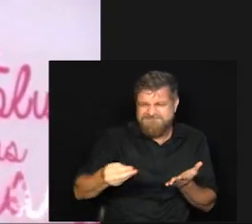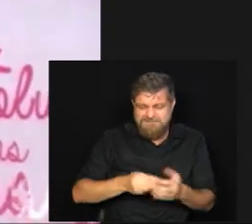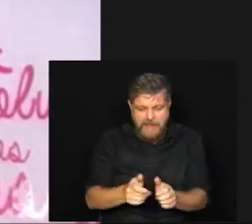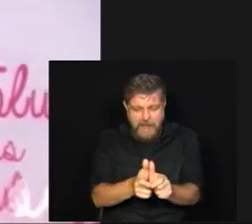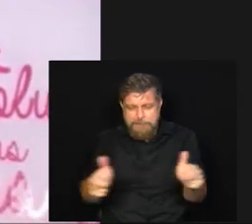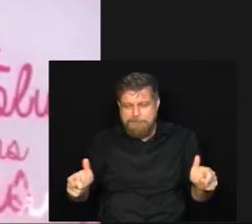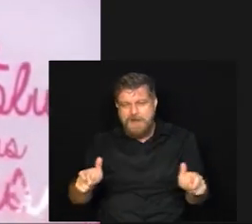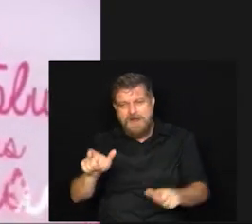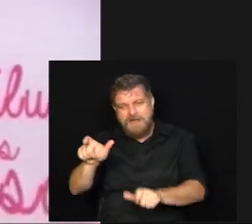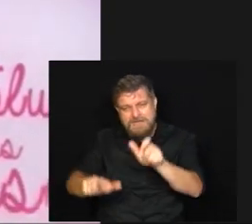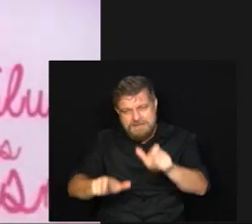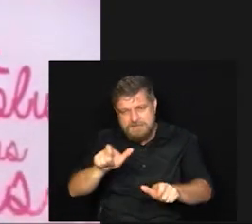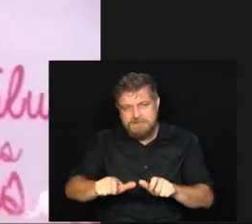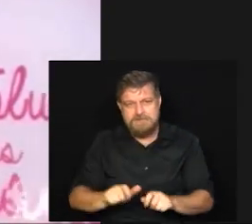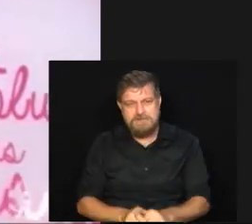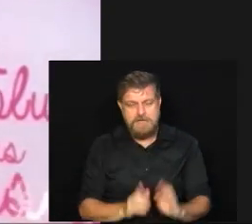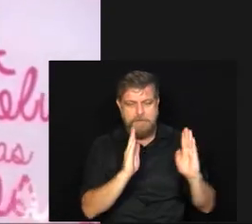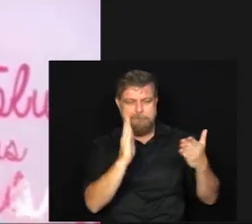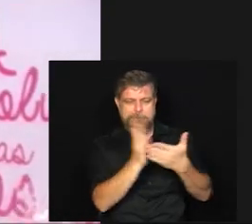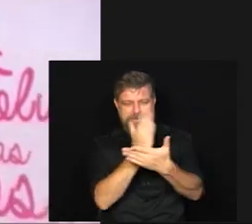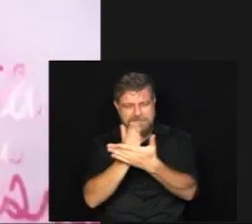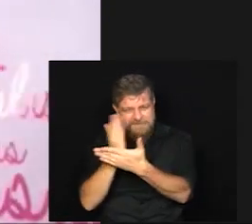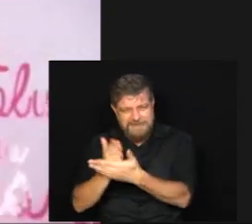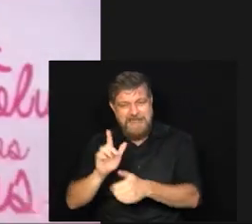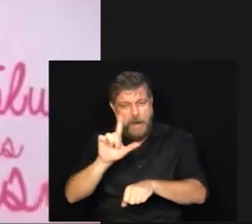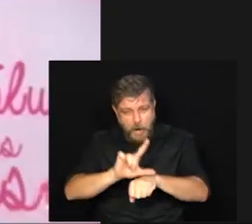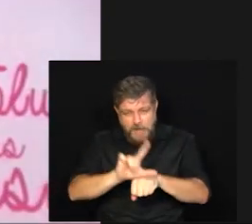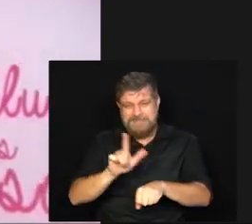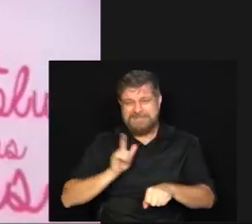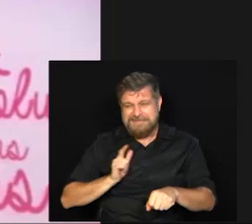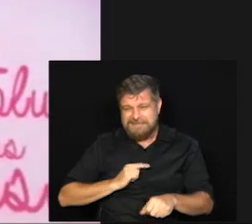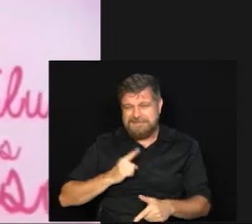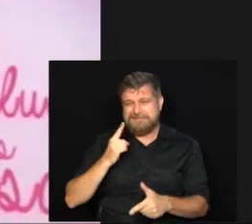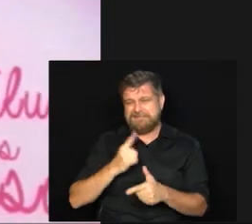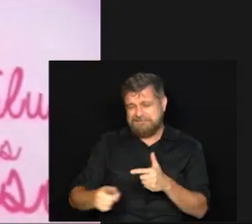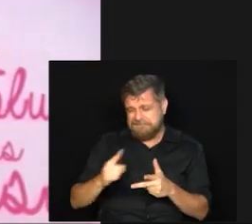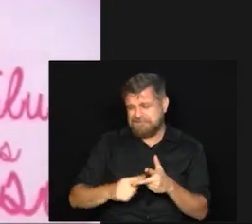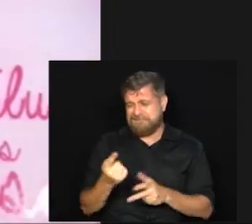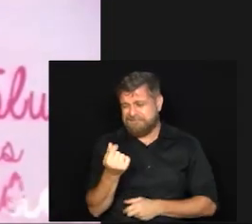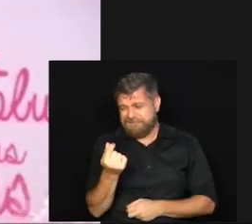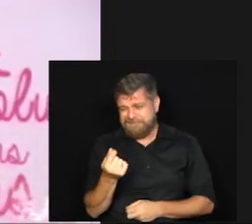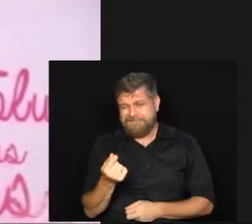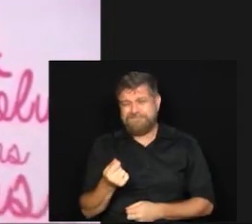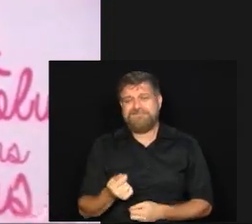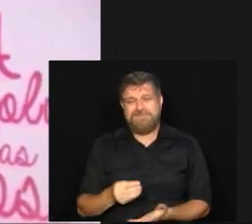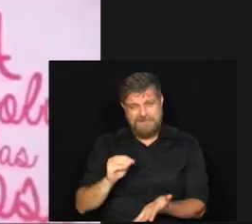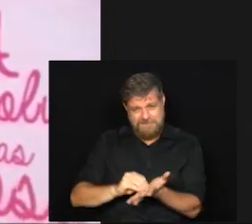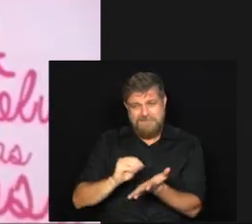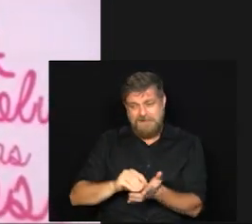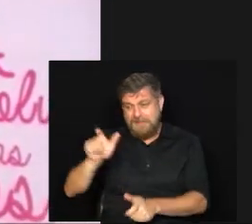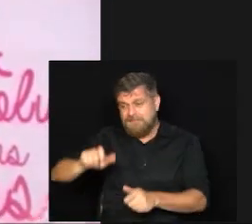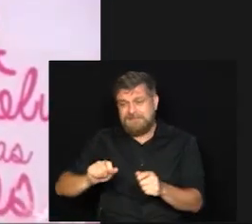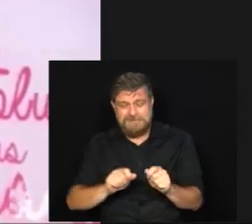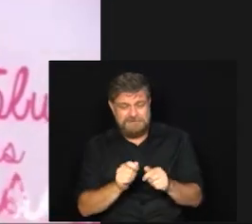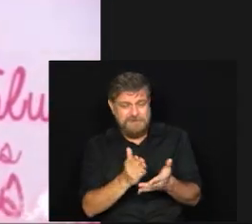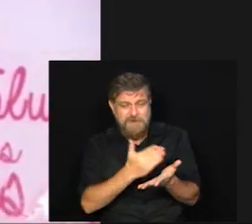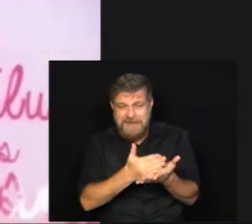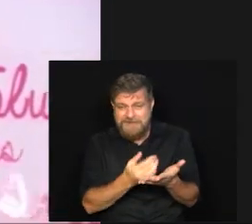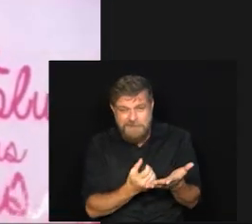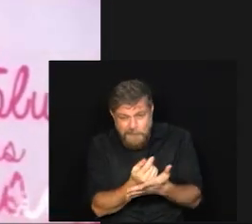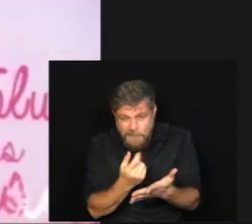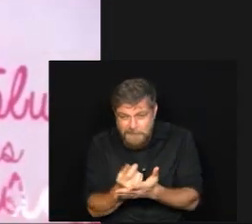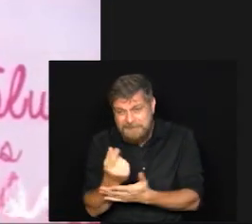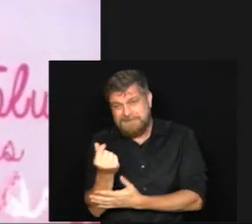possíveis. Muitas livrarias têm enfrentado crises, né? A gente está vendo um cenário bem caótico nesse segmento